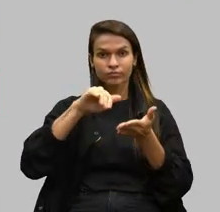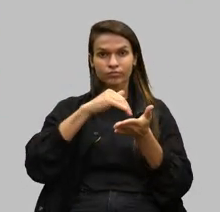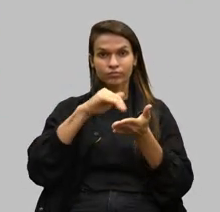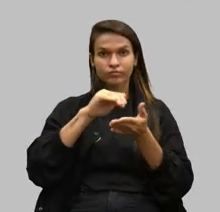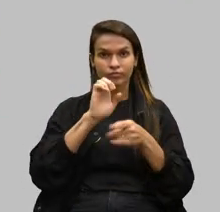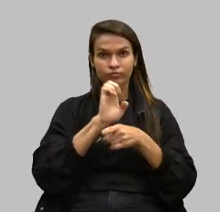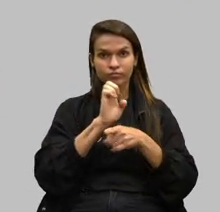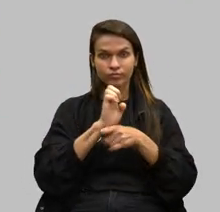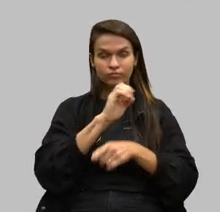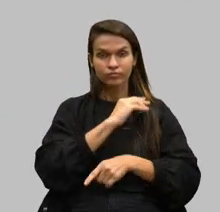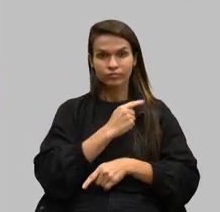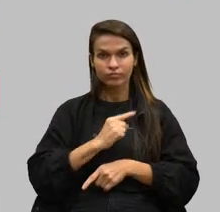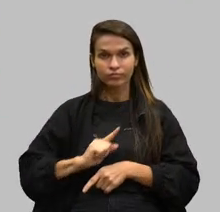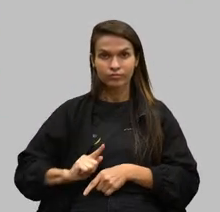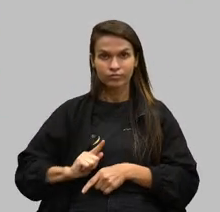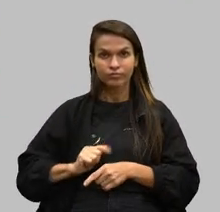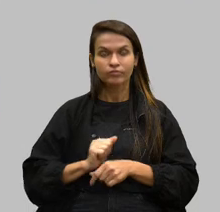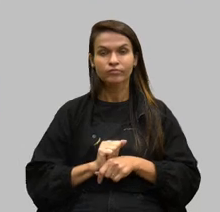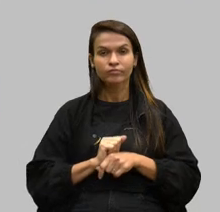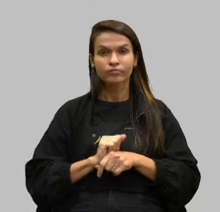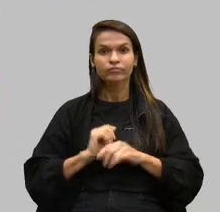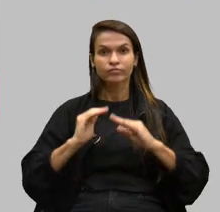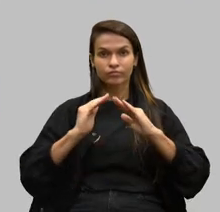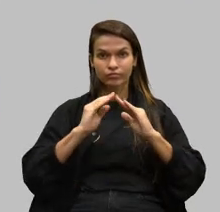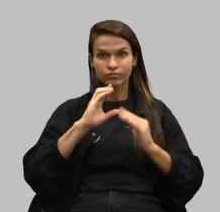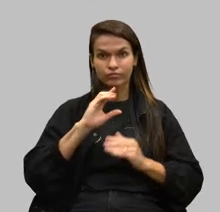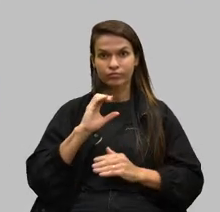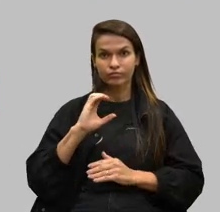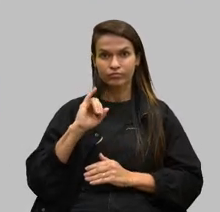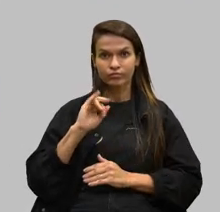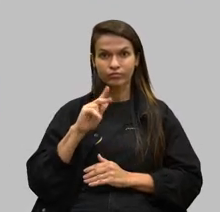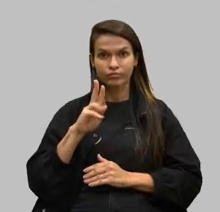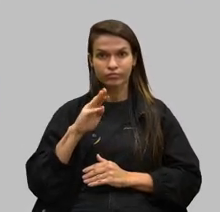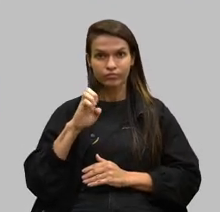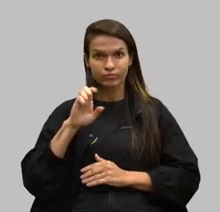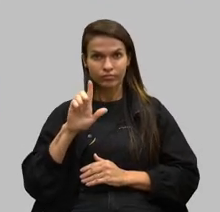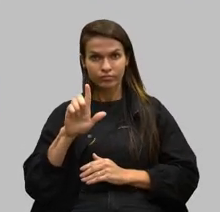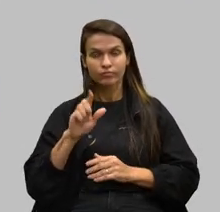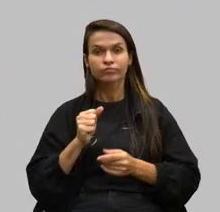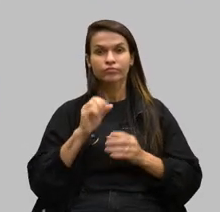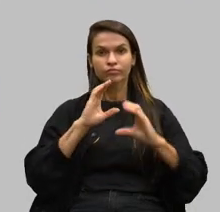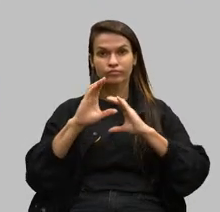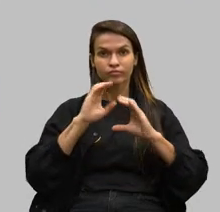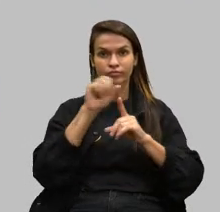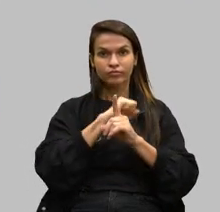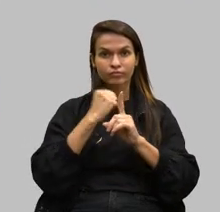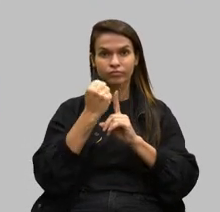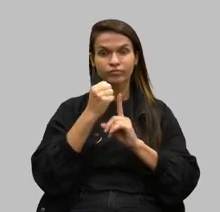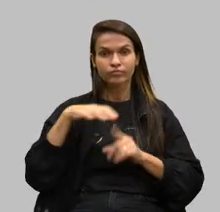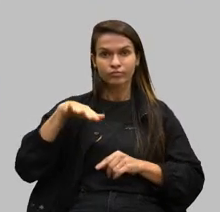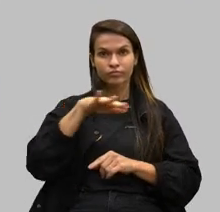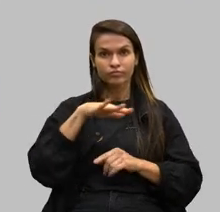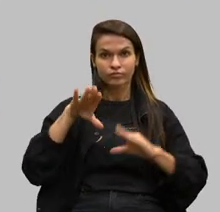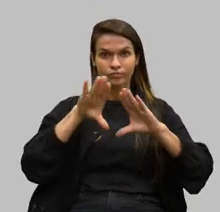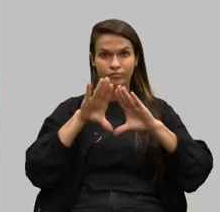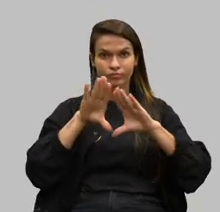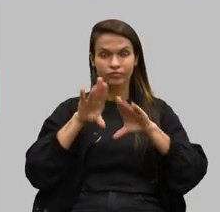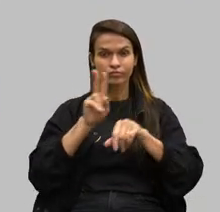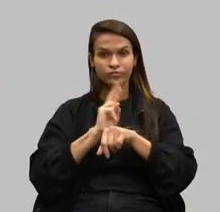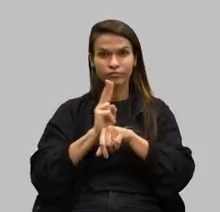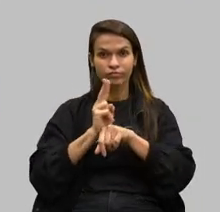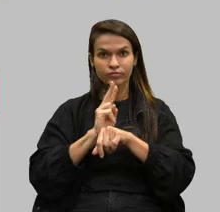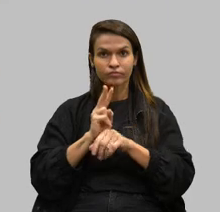estado de governo da casa civil e de comunicação social no âmbito da Assembleia fiscaliza